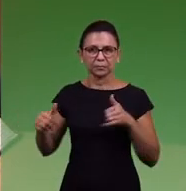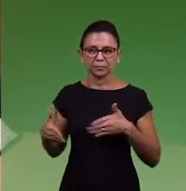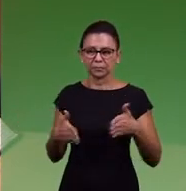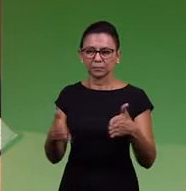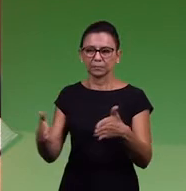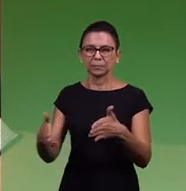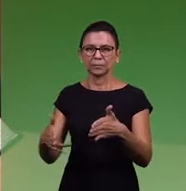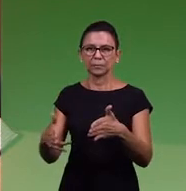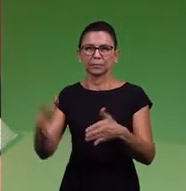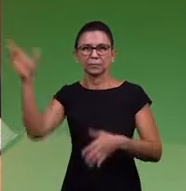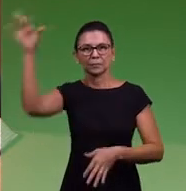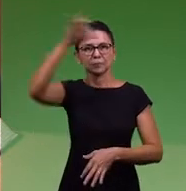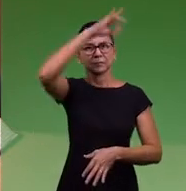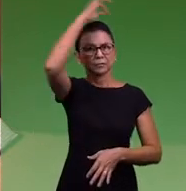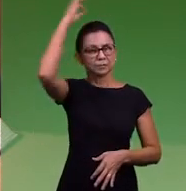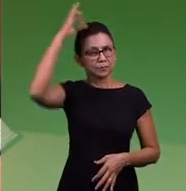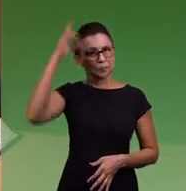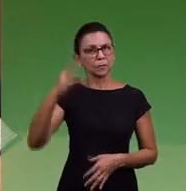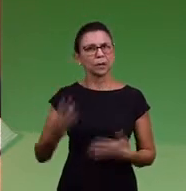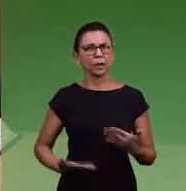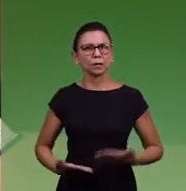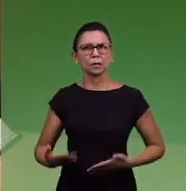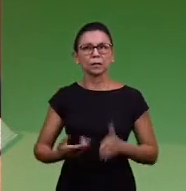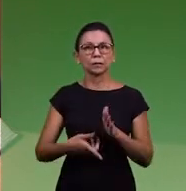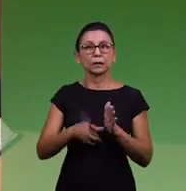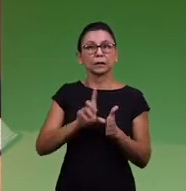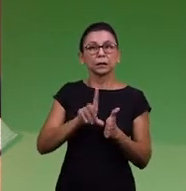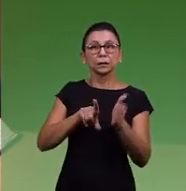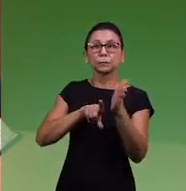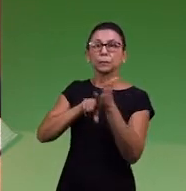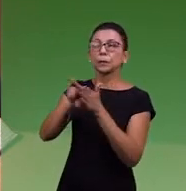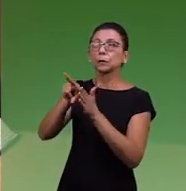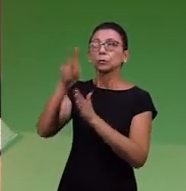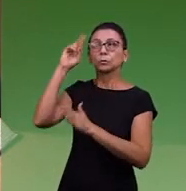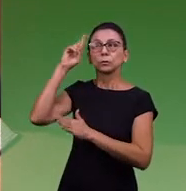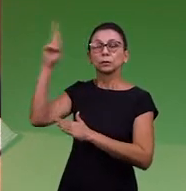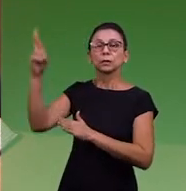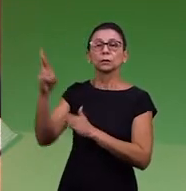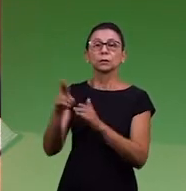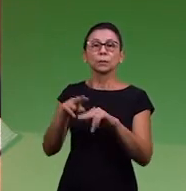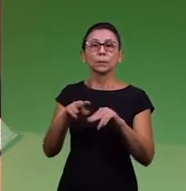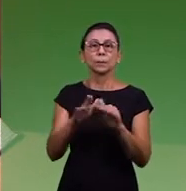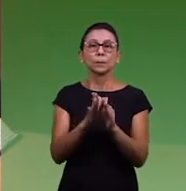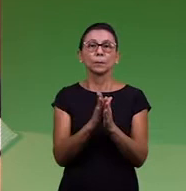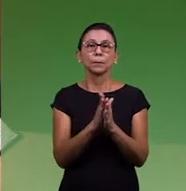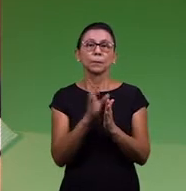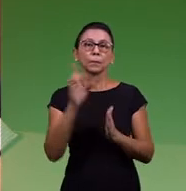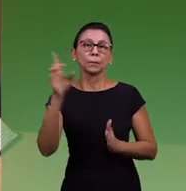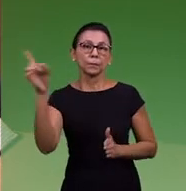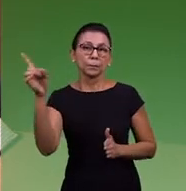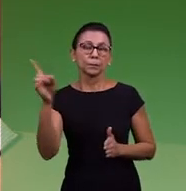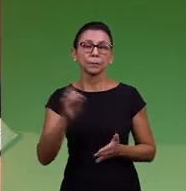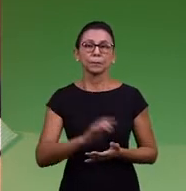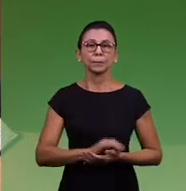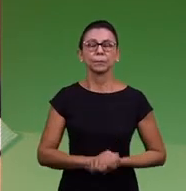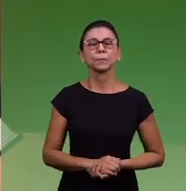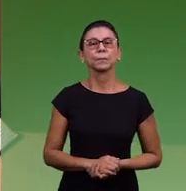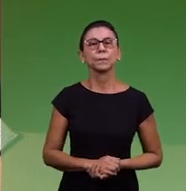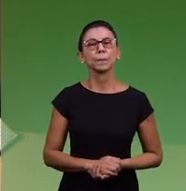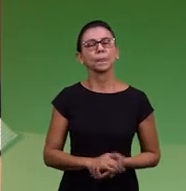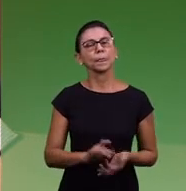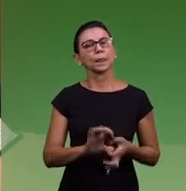Santo. É o servo que consulta as coisas ao Senhor. Por isso é que, ao enxergar o livro